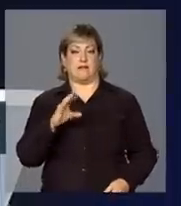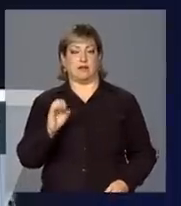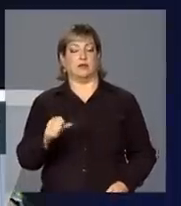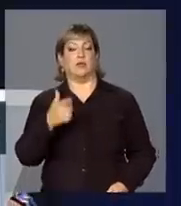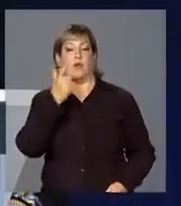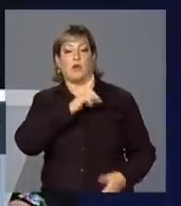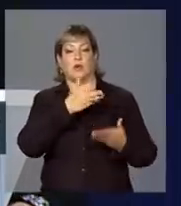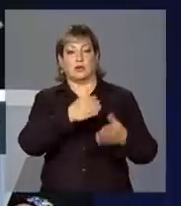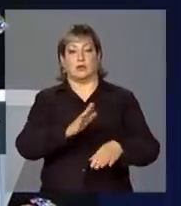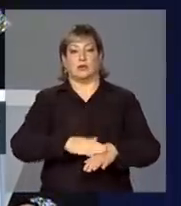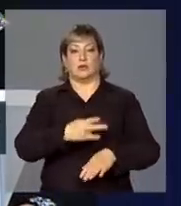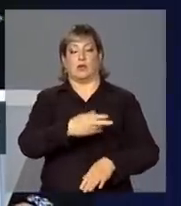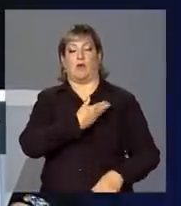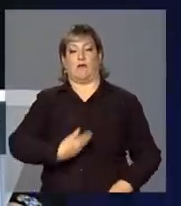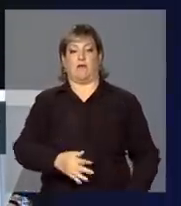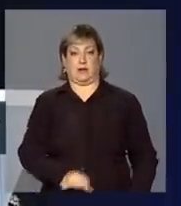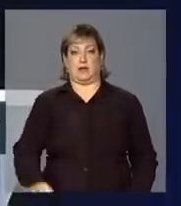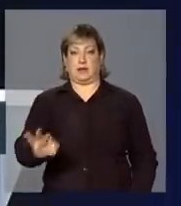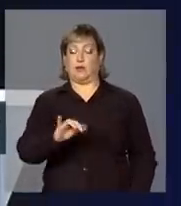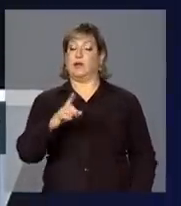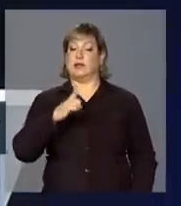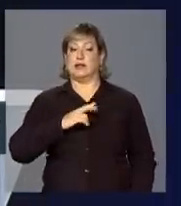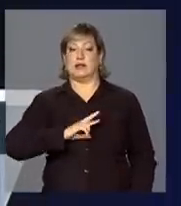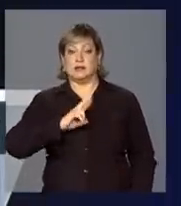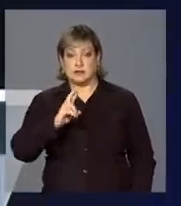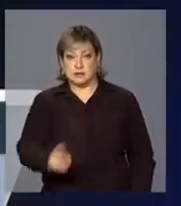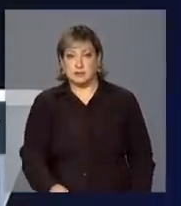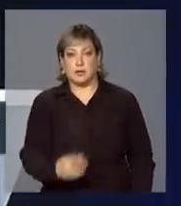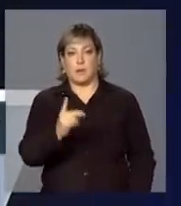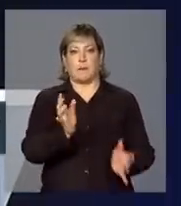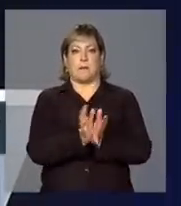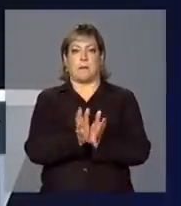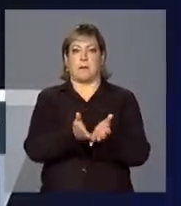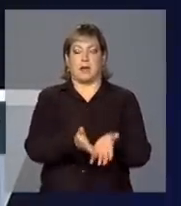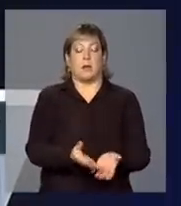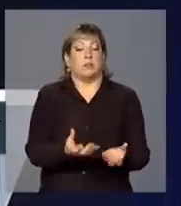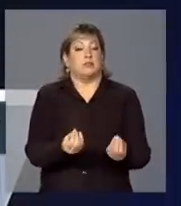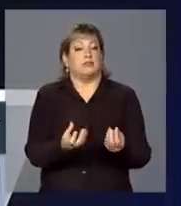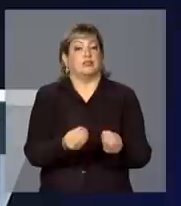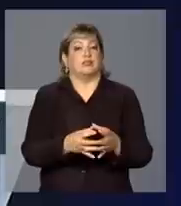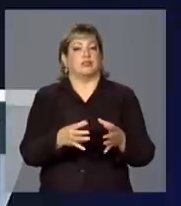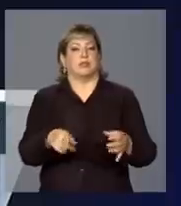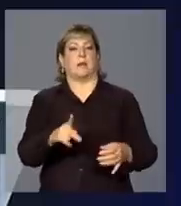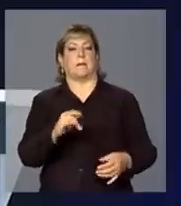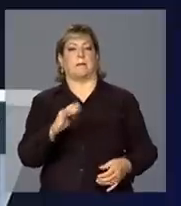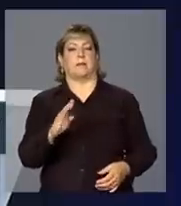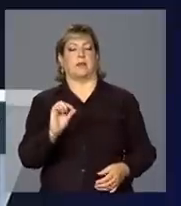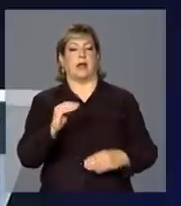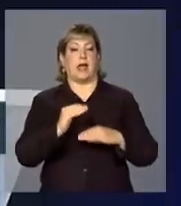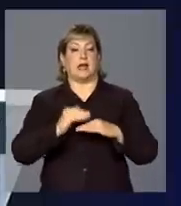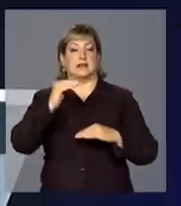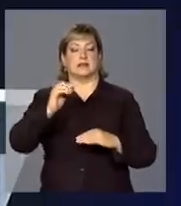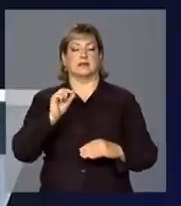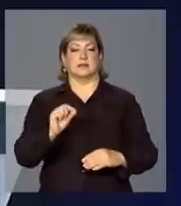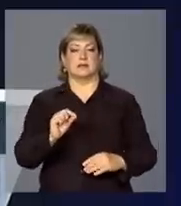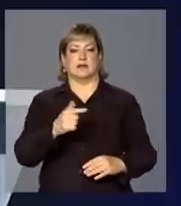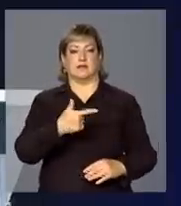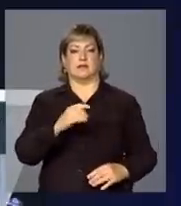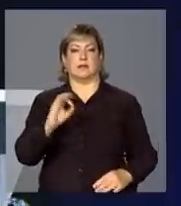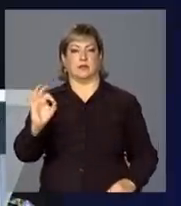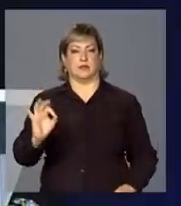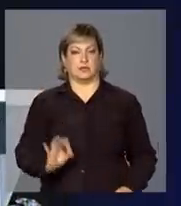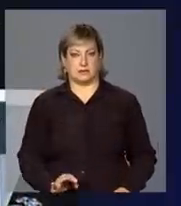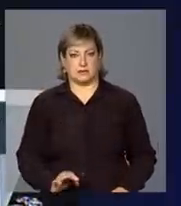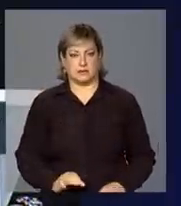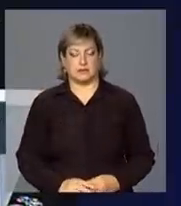federal. E respondem por uma parte muito expressiva do PIB, acima de